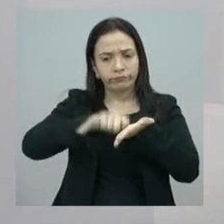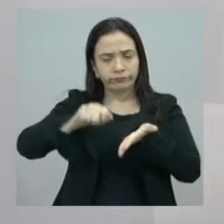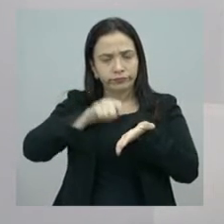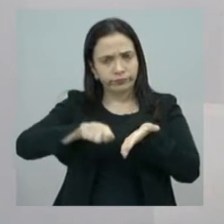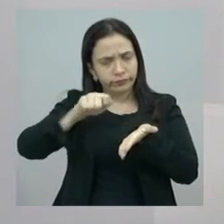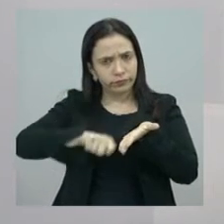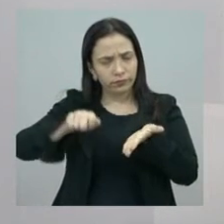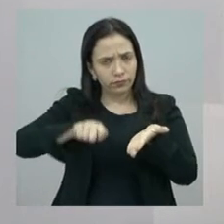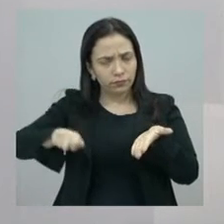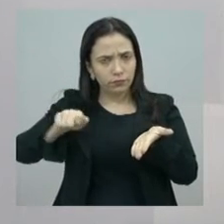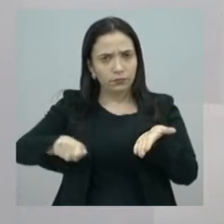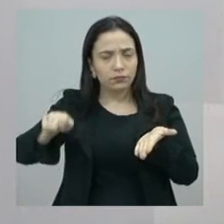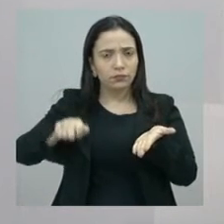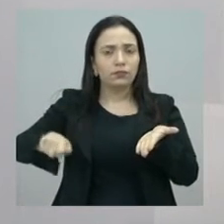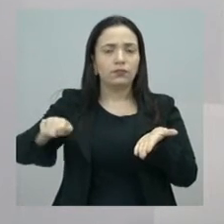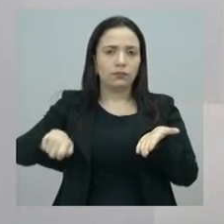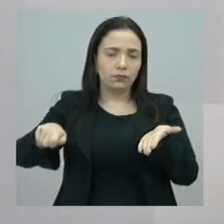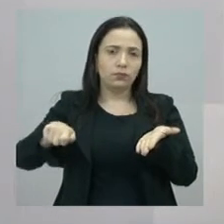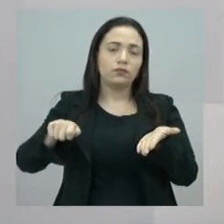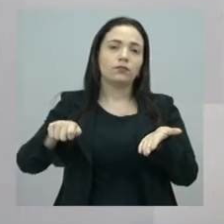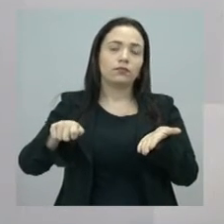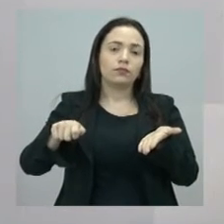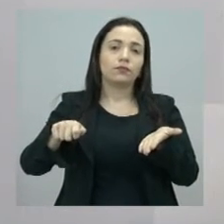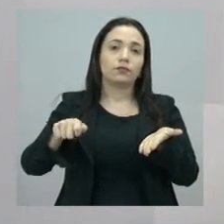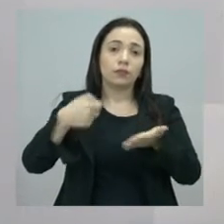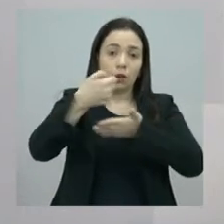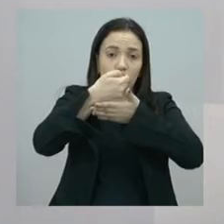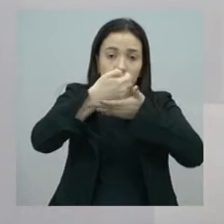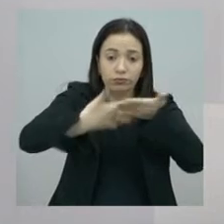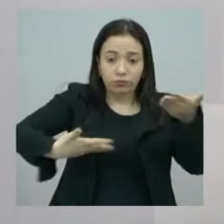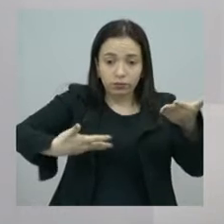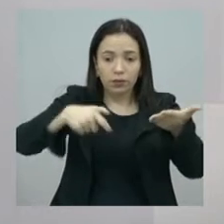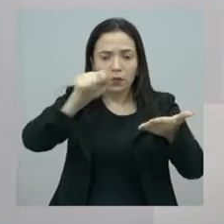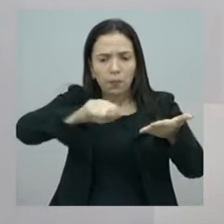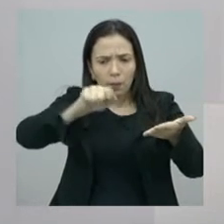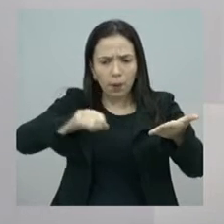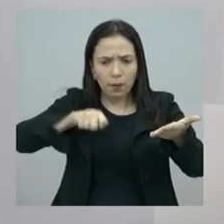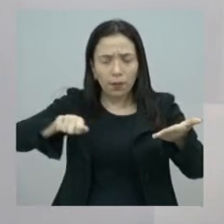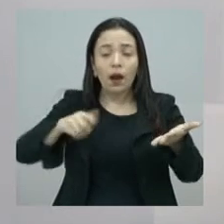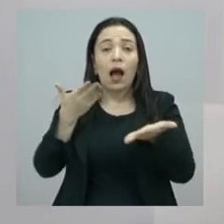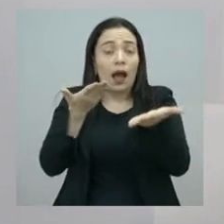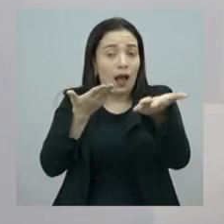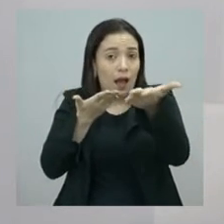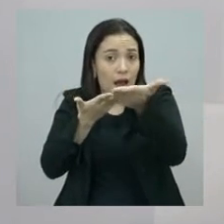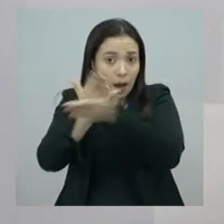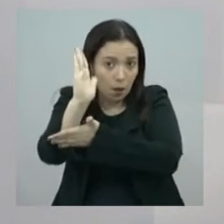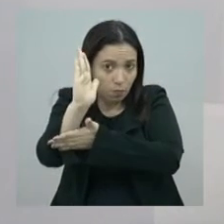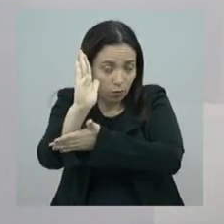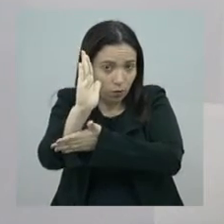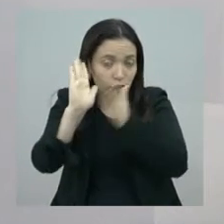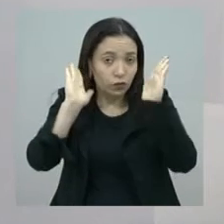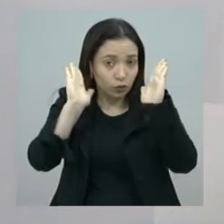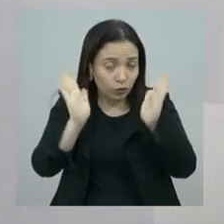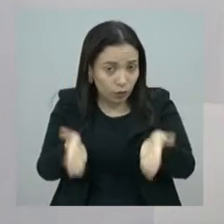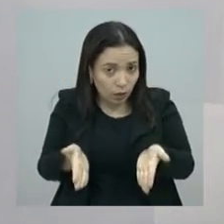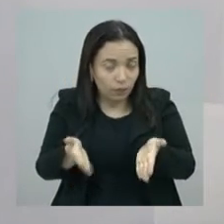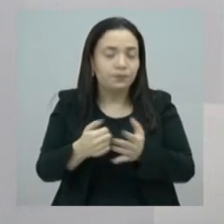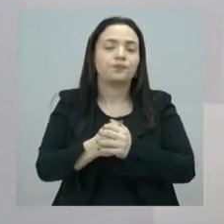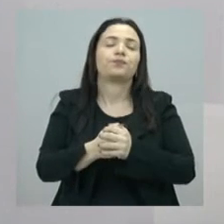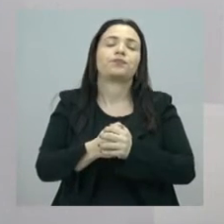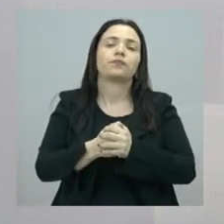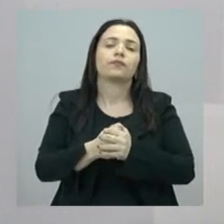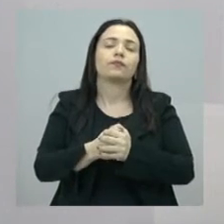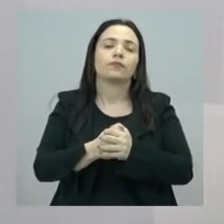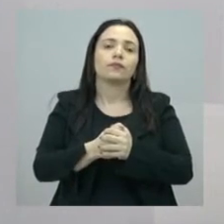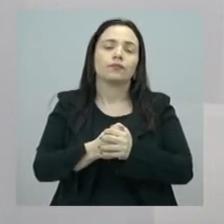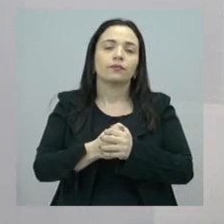ela é também subjetiva. Após a aprovação nessa primeira etapa, o